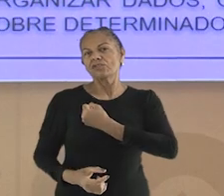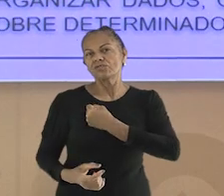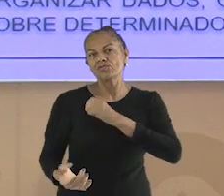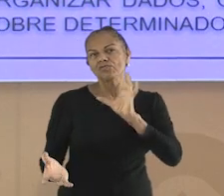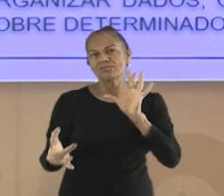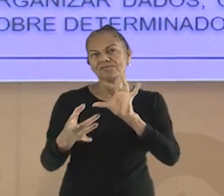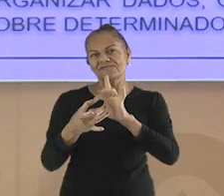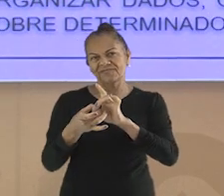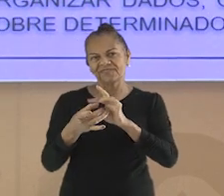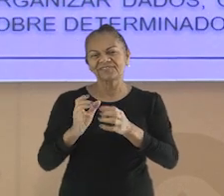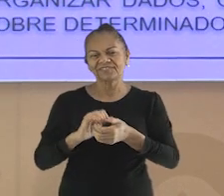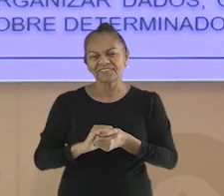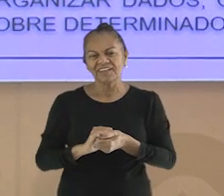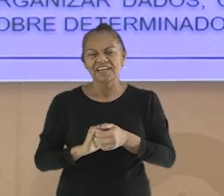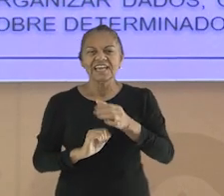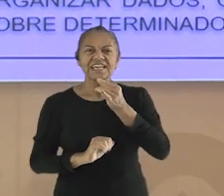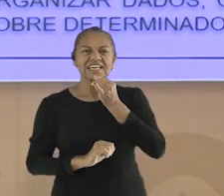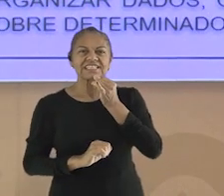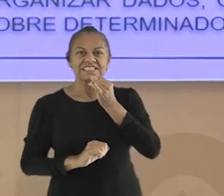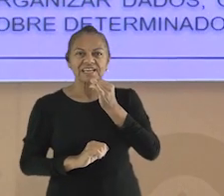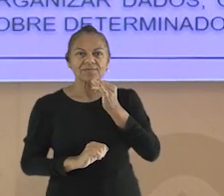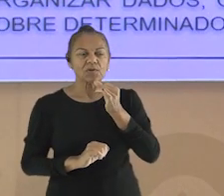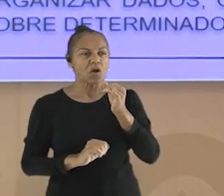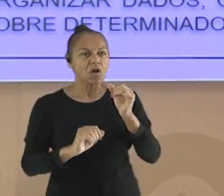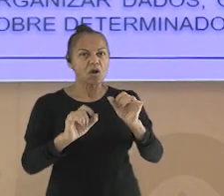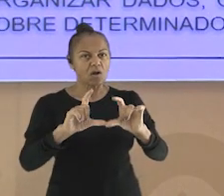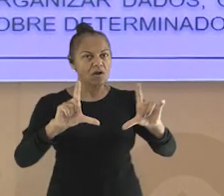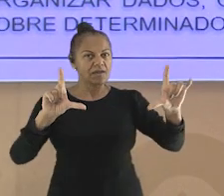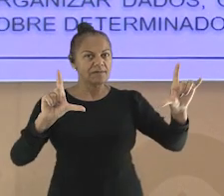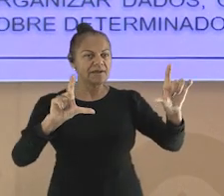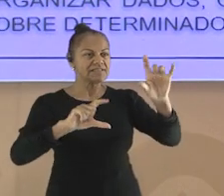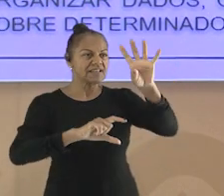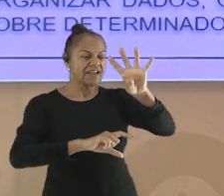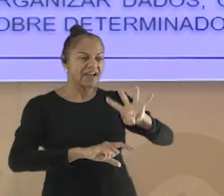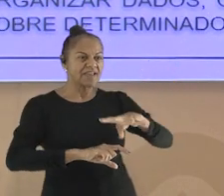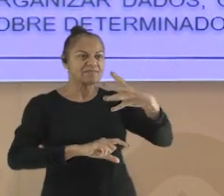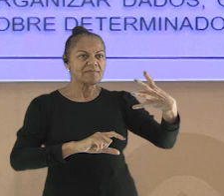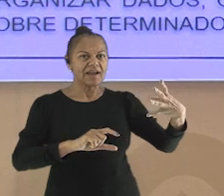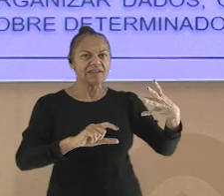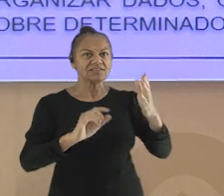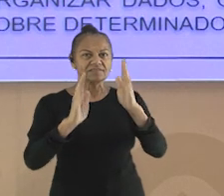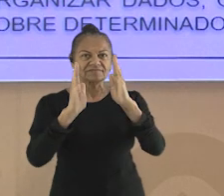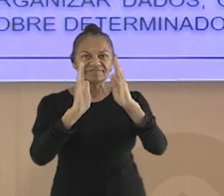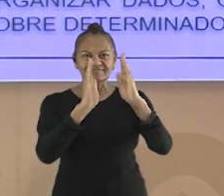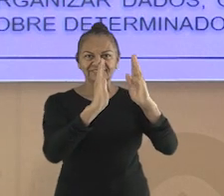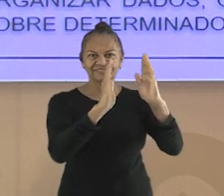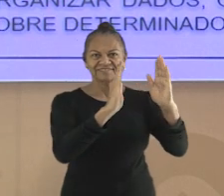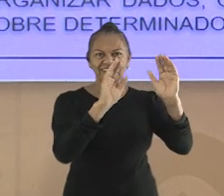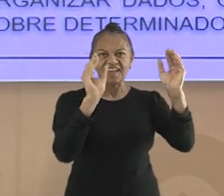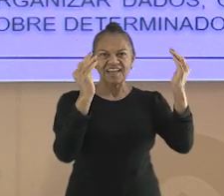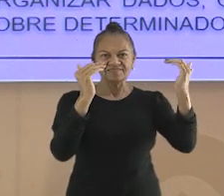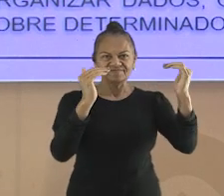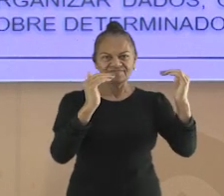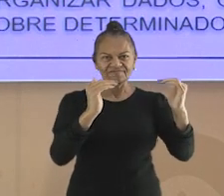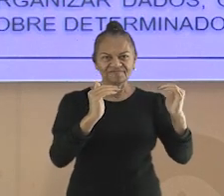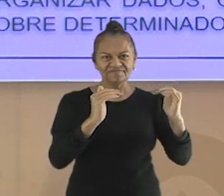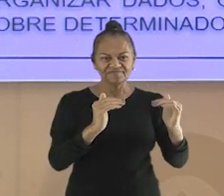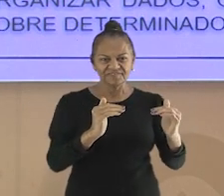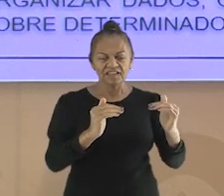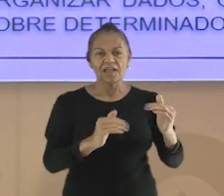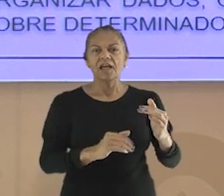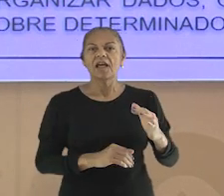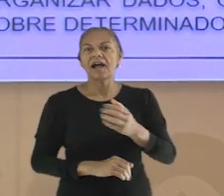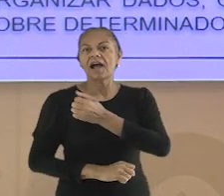os números. Por exemplo, aqui na nossa tabela, nós temos a apresentação da nota de alunos